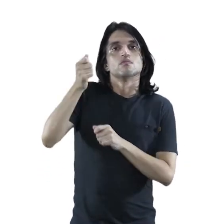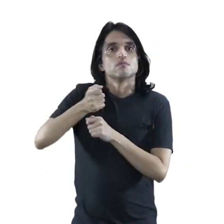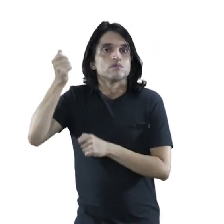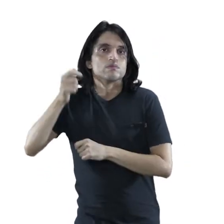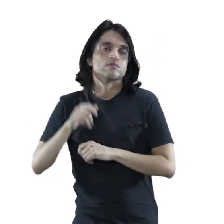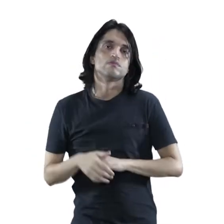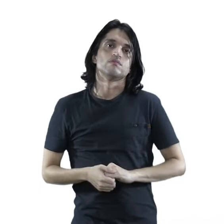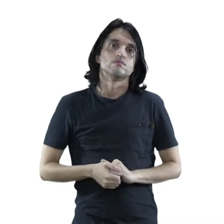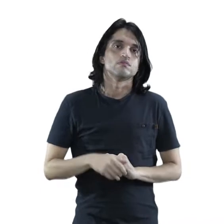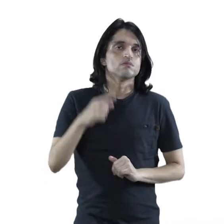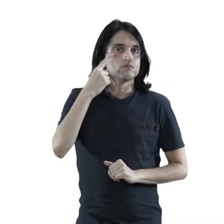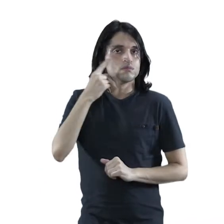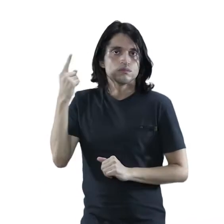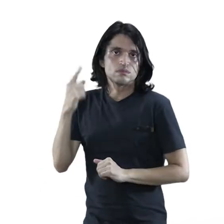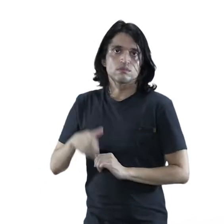5 unidades.